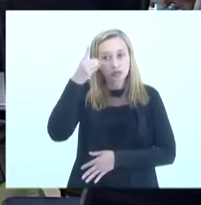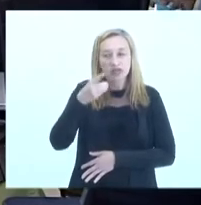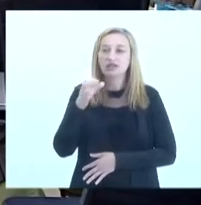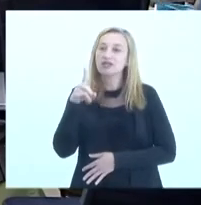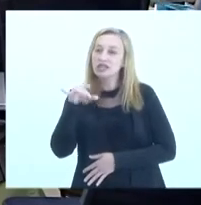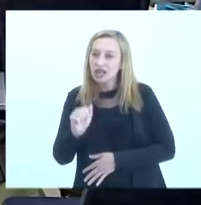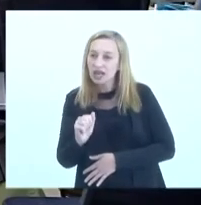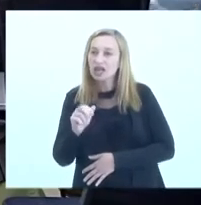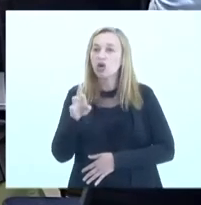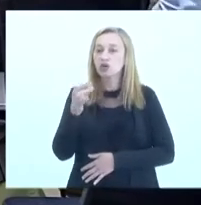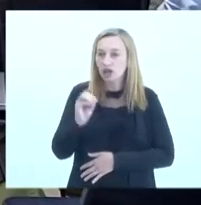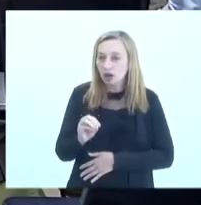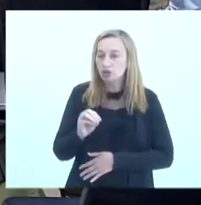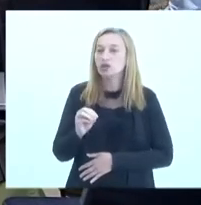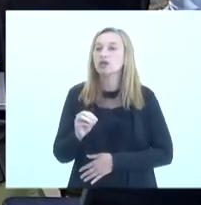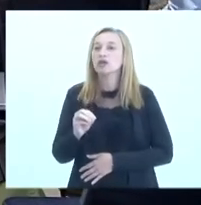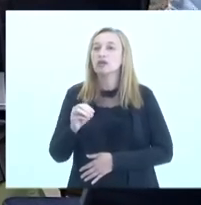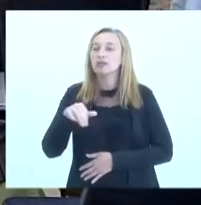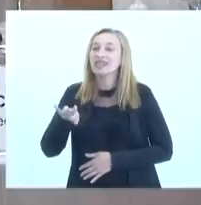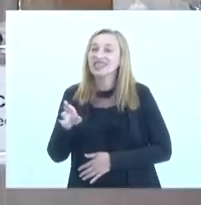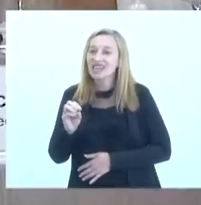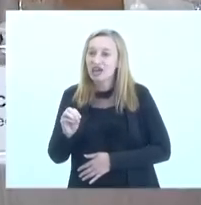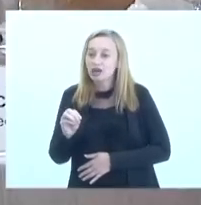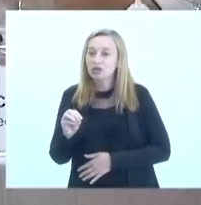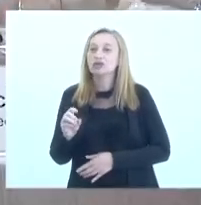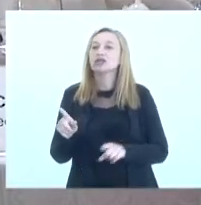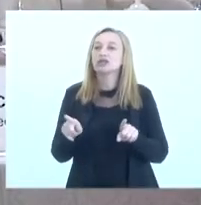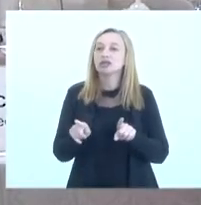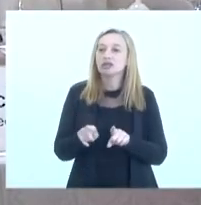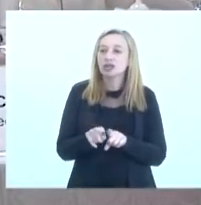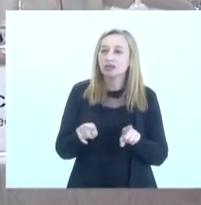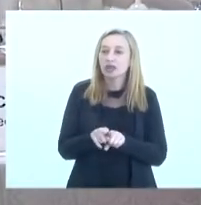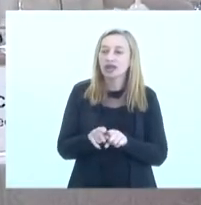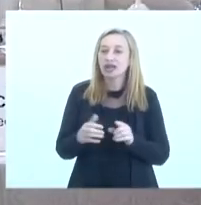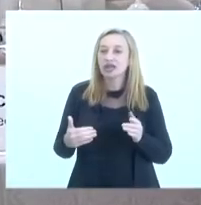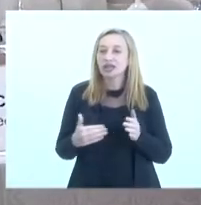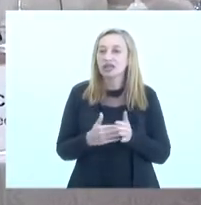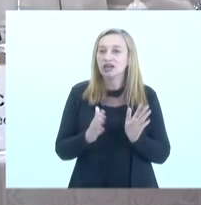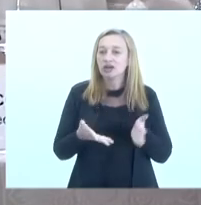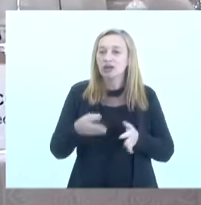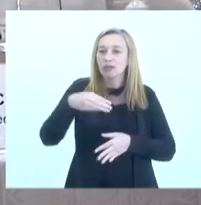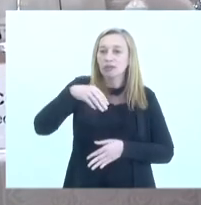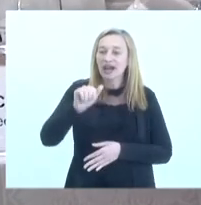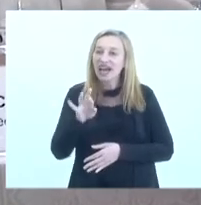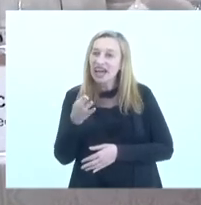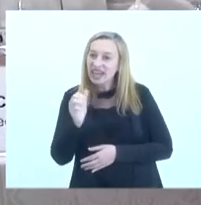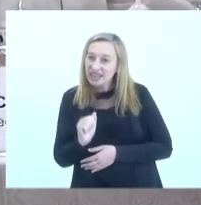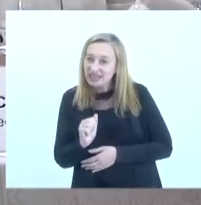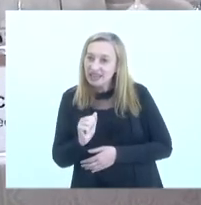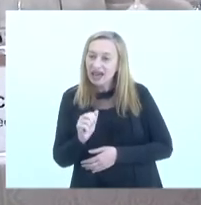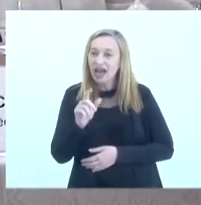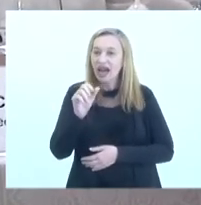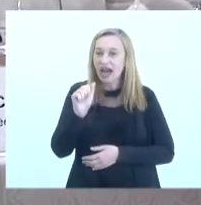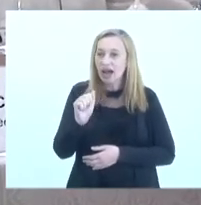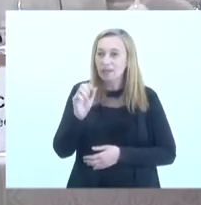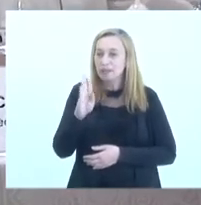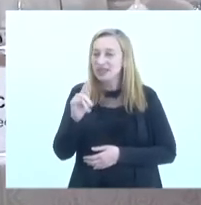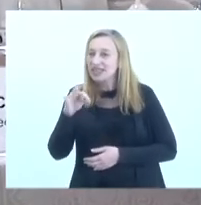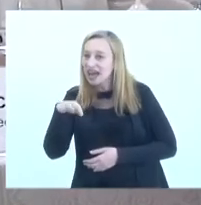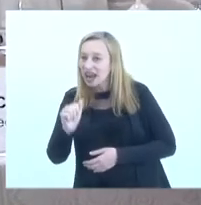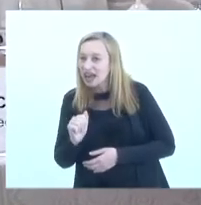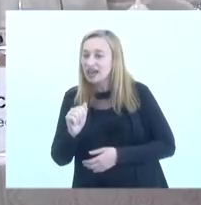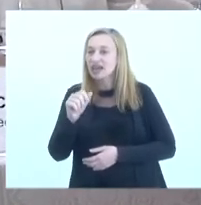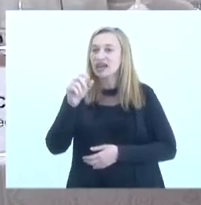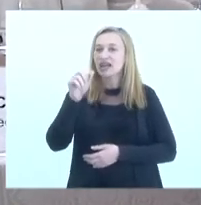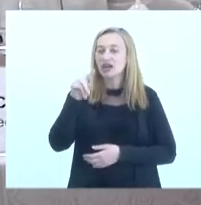Célia, Ronaldo, Marcelo, também quem ficou até agora aqui, a Margarita, aqui, a Abdala, o Leonardo,